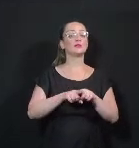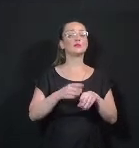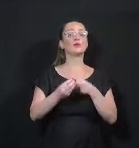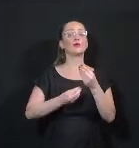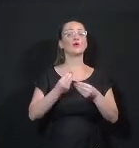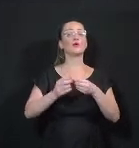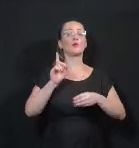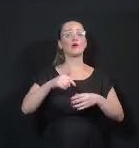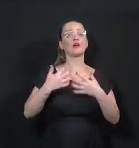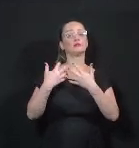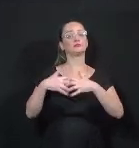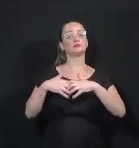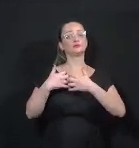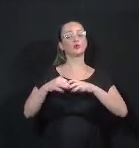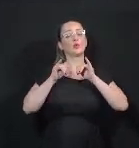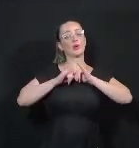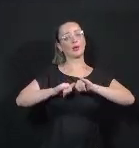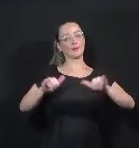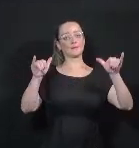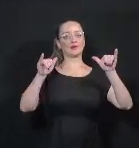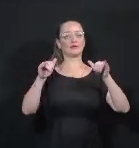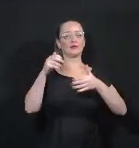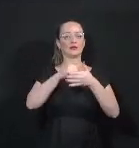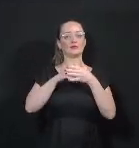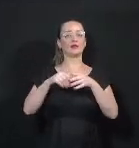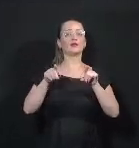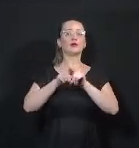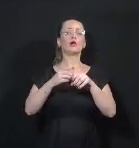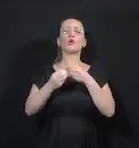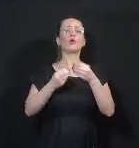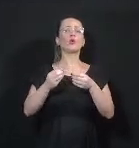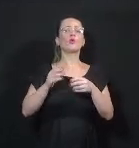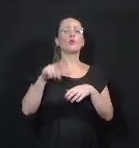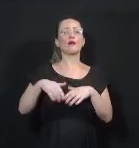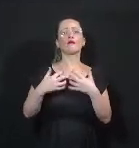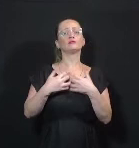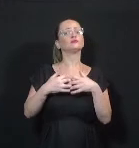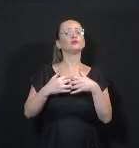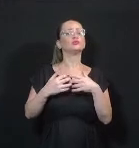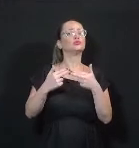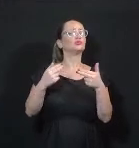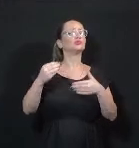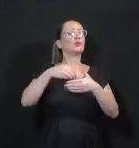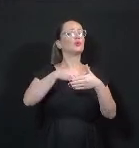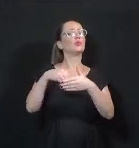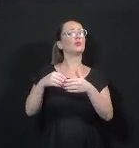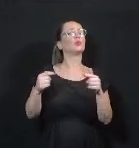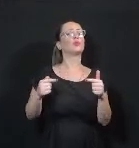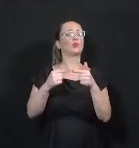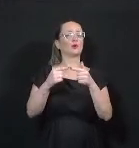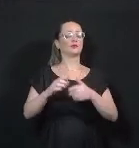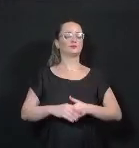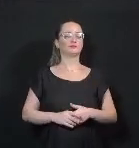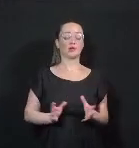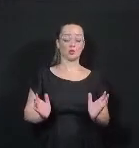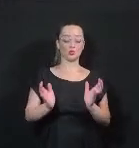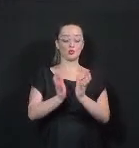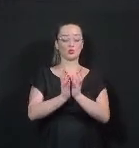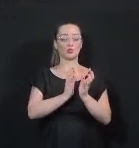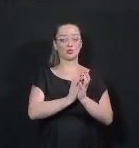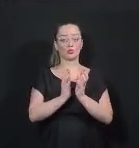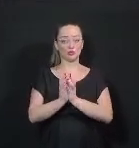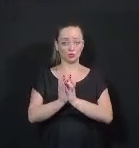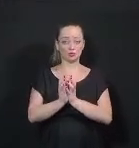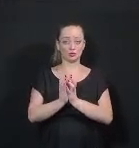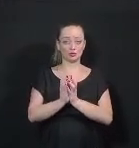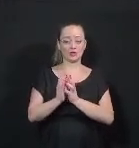campanhas eleitorais, como funcionam os mandatos, enfim, é todo um conjunto, né,